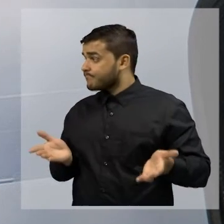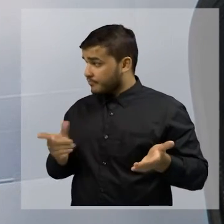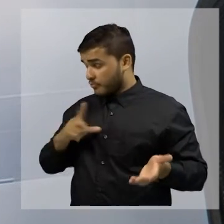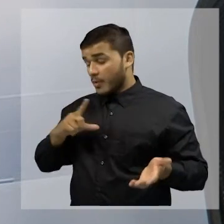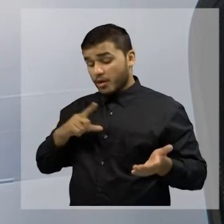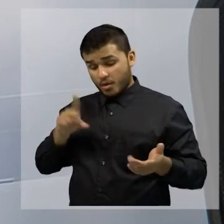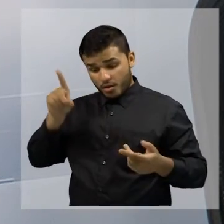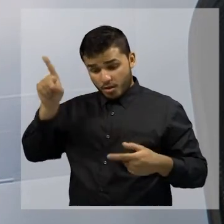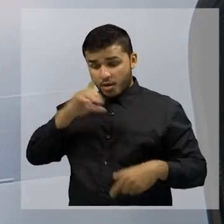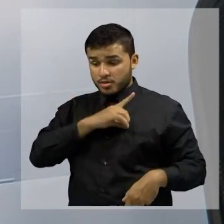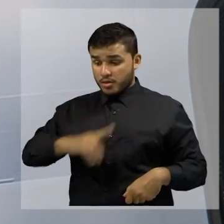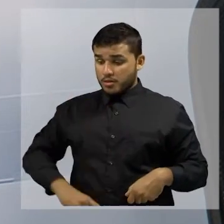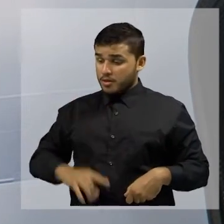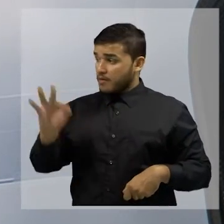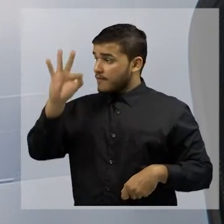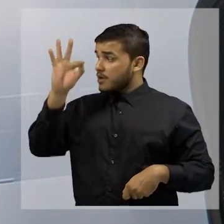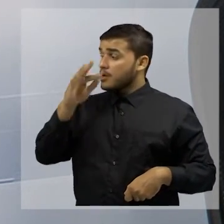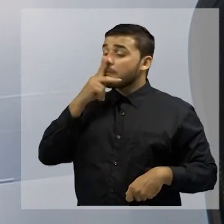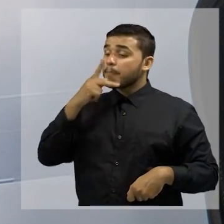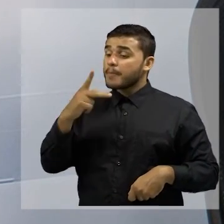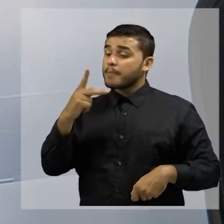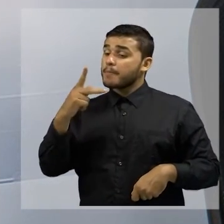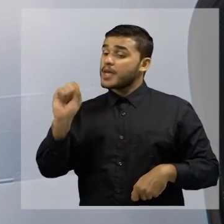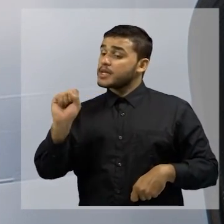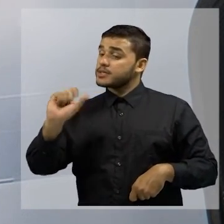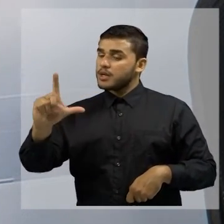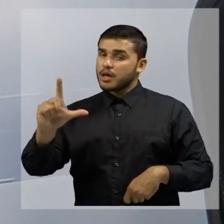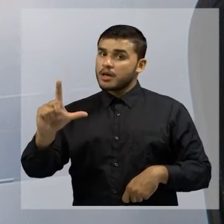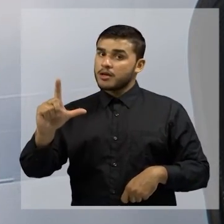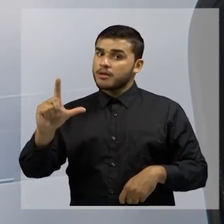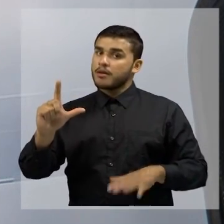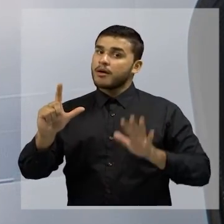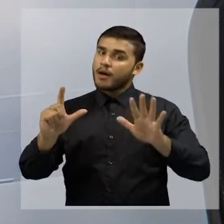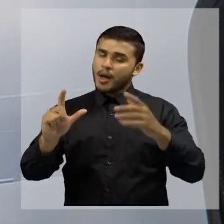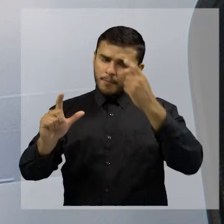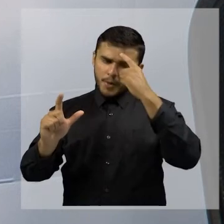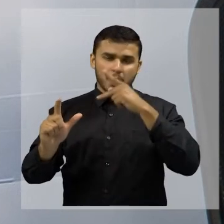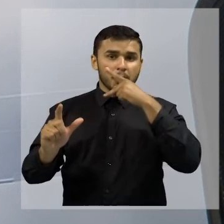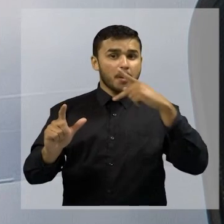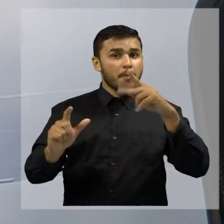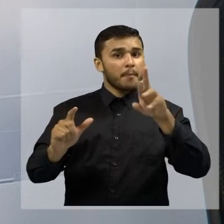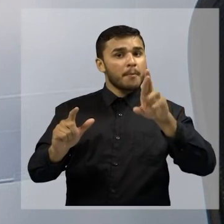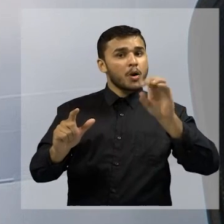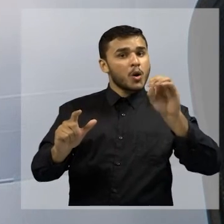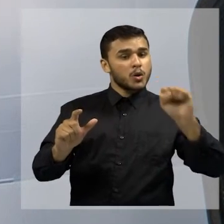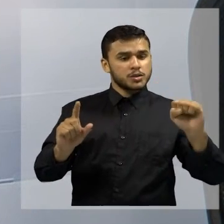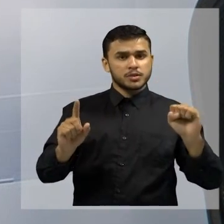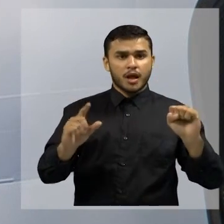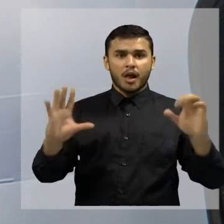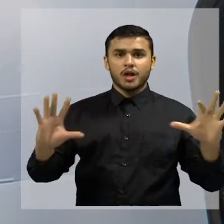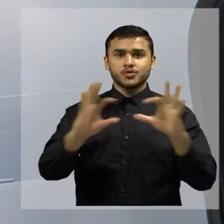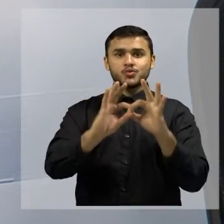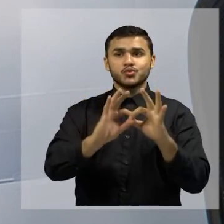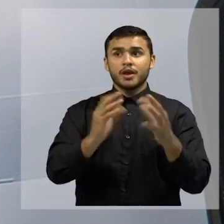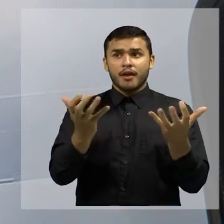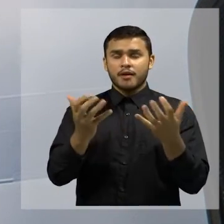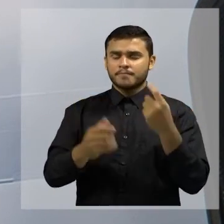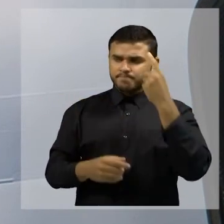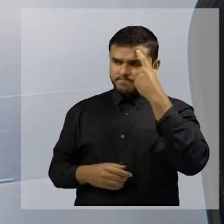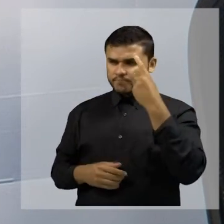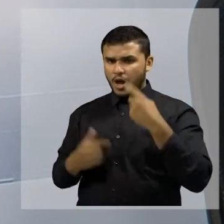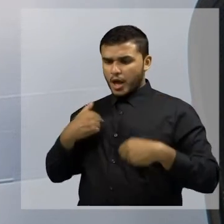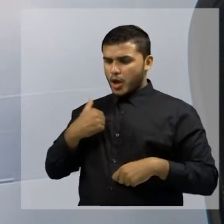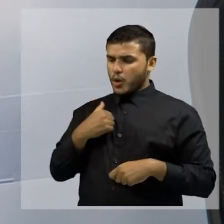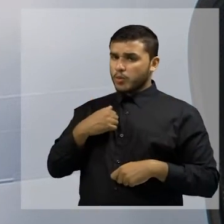base principalmente o Partido Social Liberal e outros atores, eles querem que o mesmo seja um